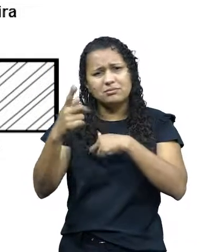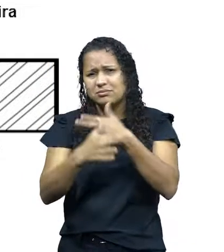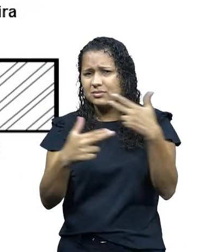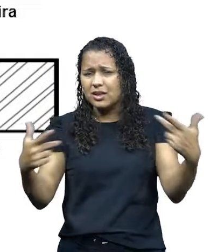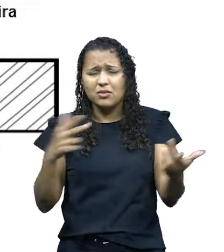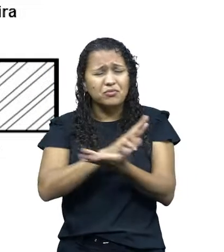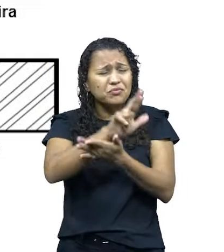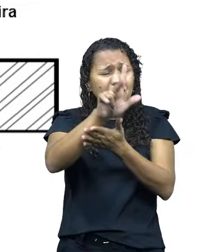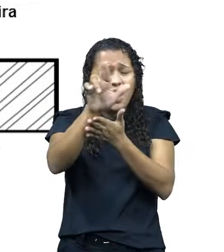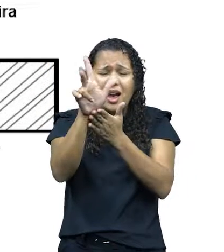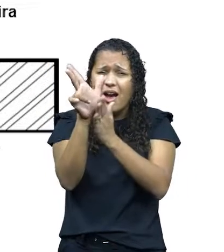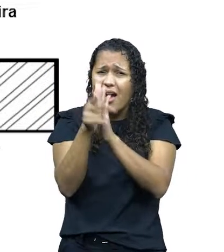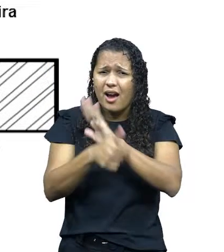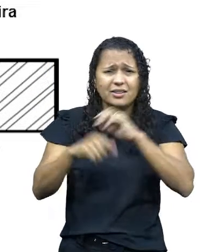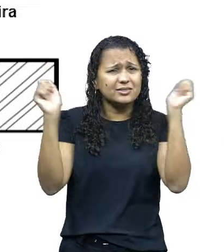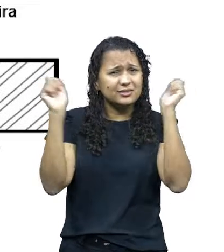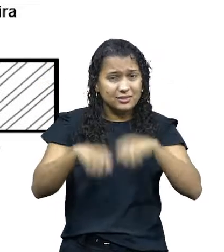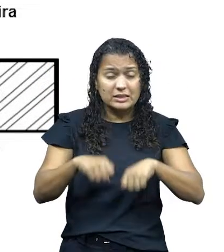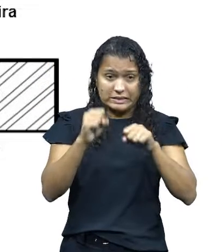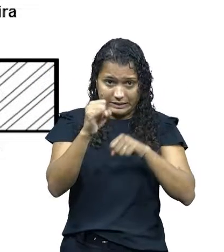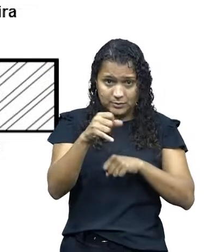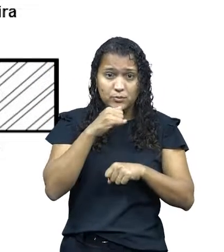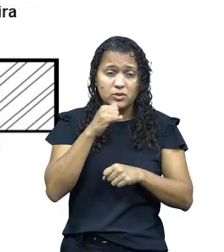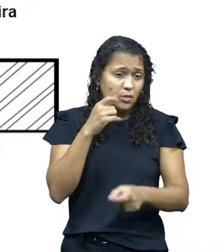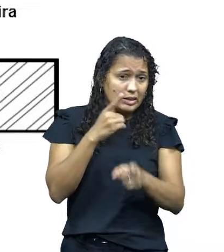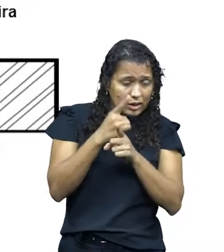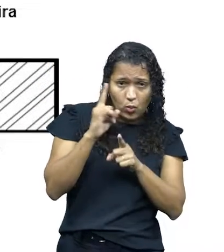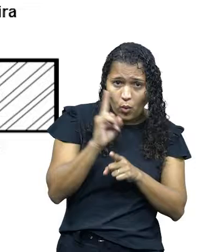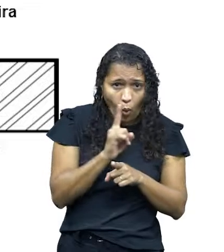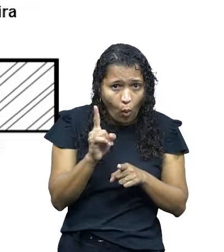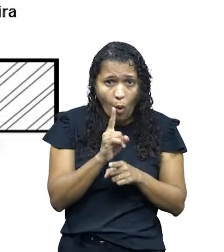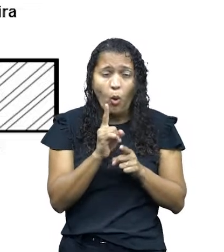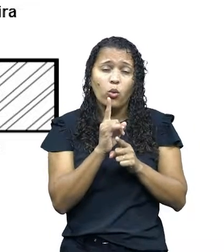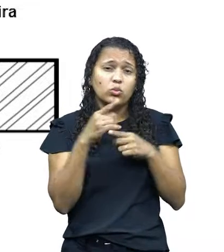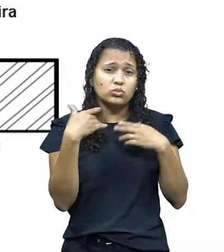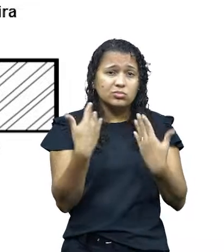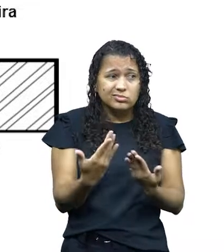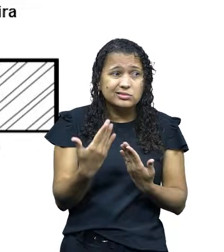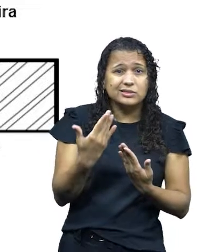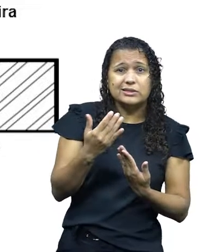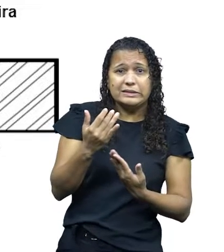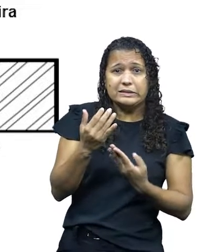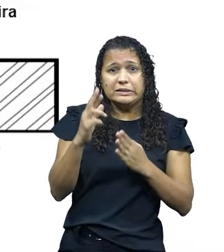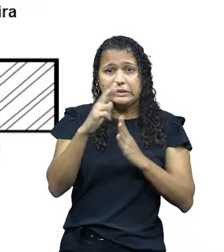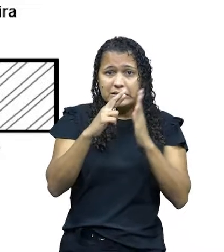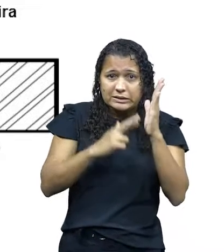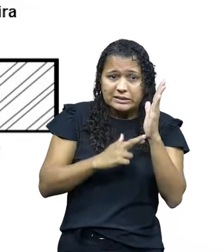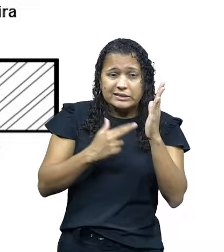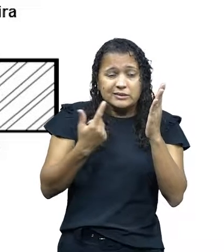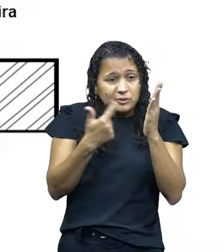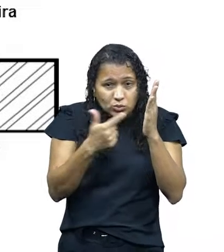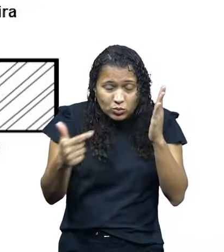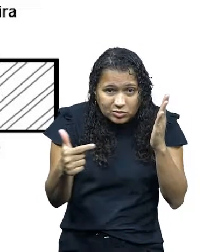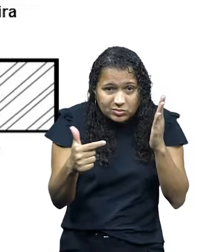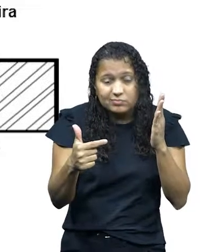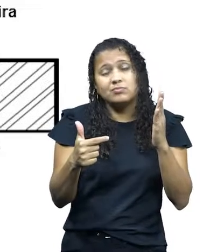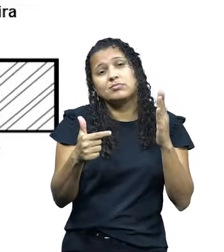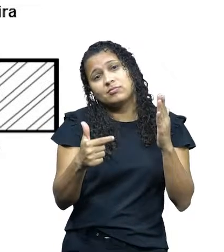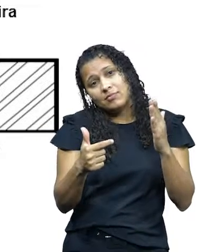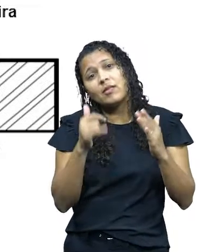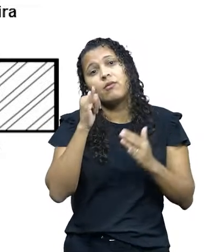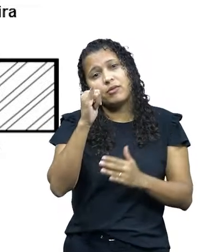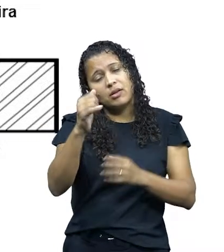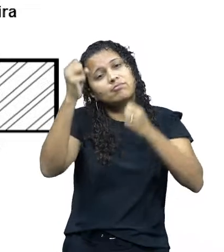muitas outras, existem várias outras opções. E caso a gente não encontre essas opções na